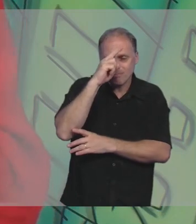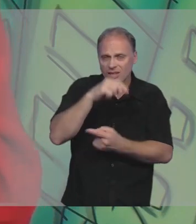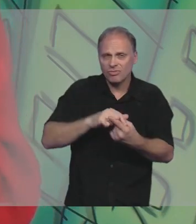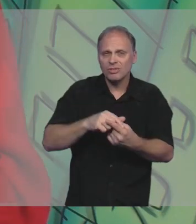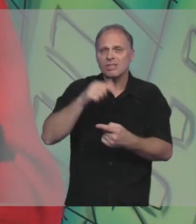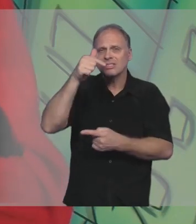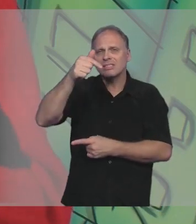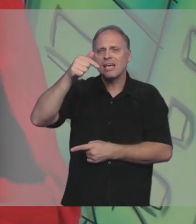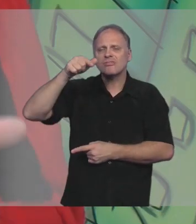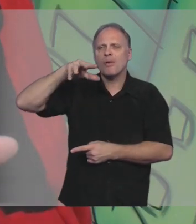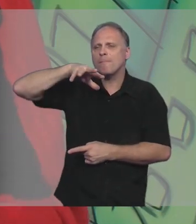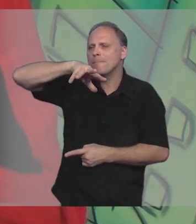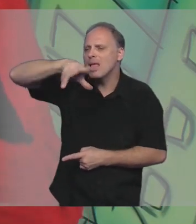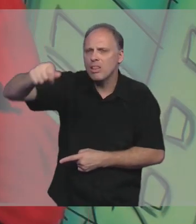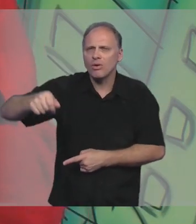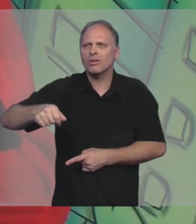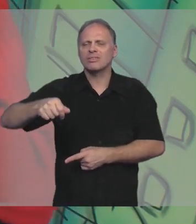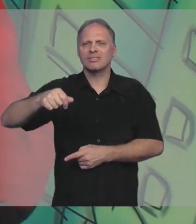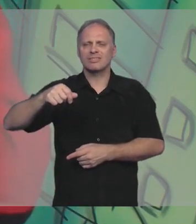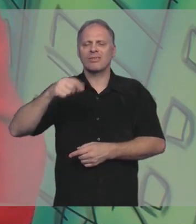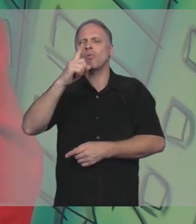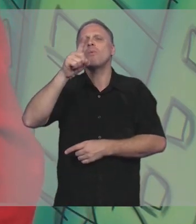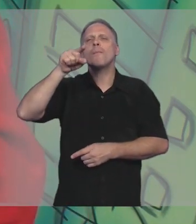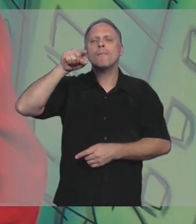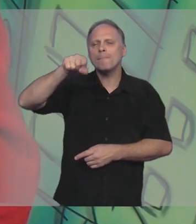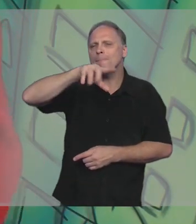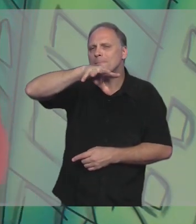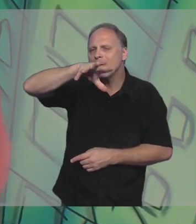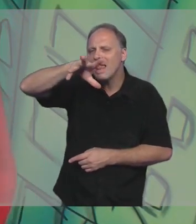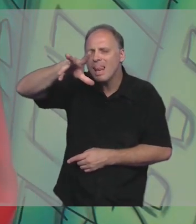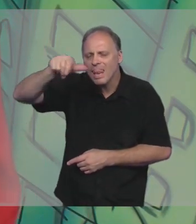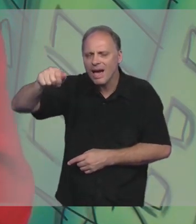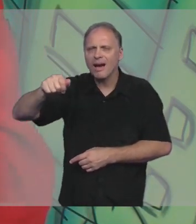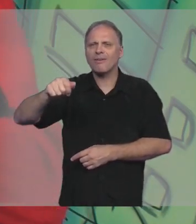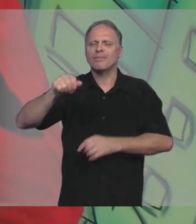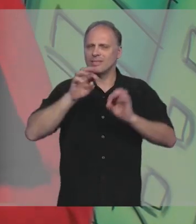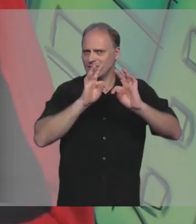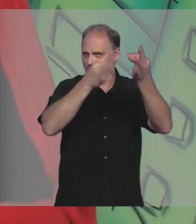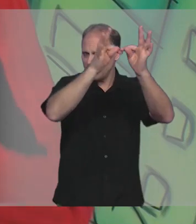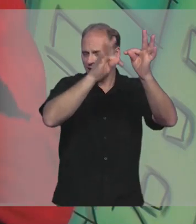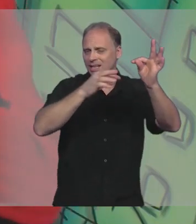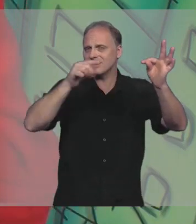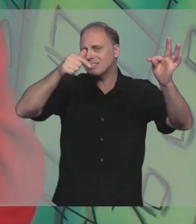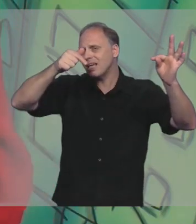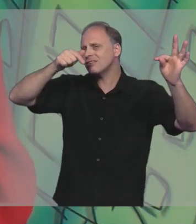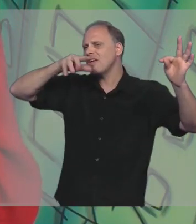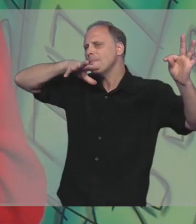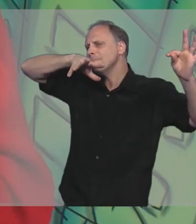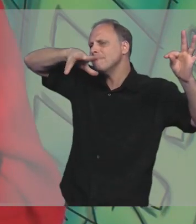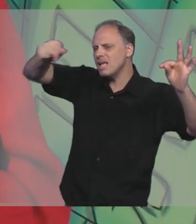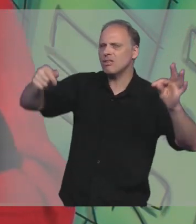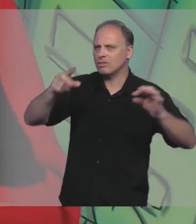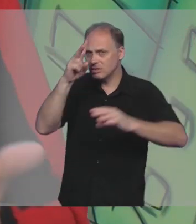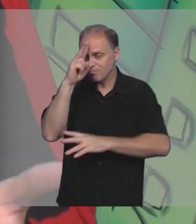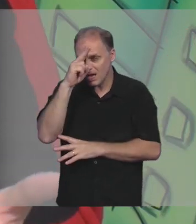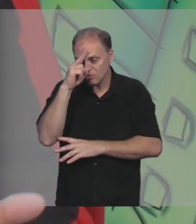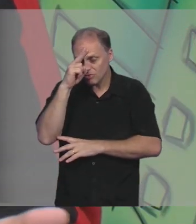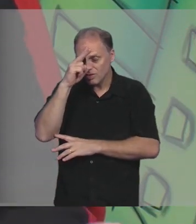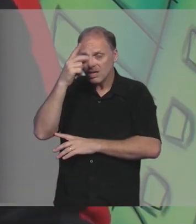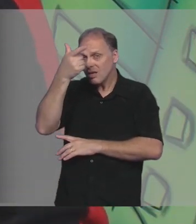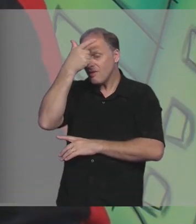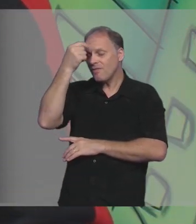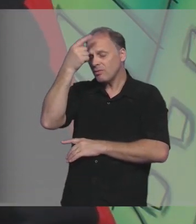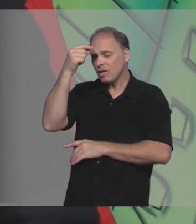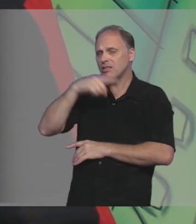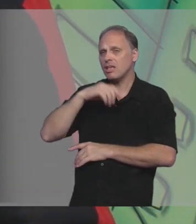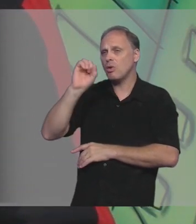e 900 mil matrículas no, 1 milhão e 800 mil na educação técnica, 7 milhões e 900 no ensino médio, e no ensino superior